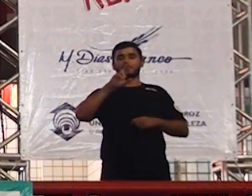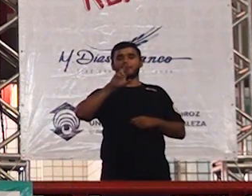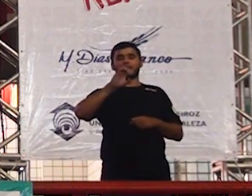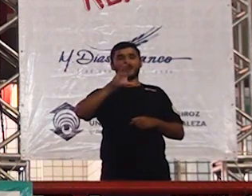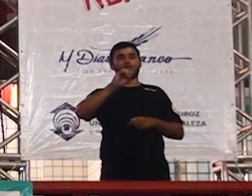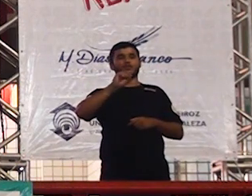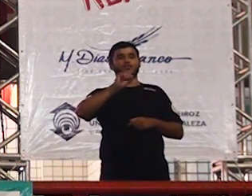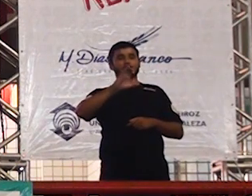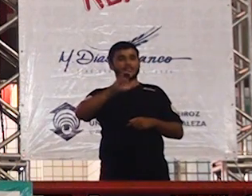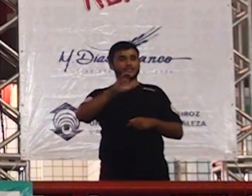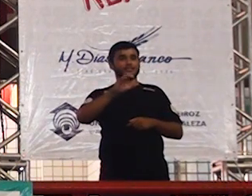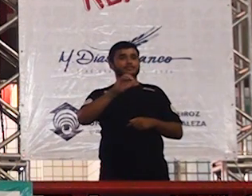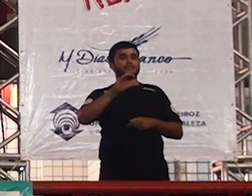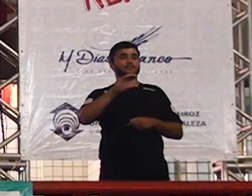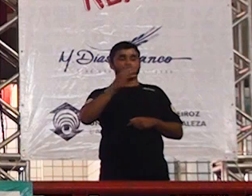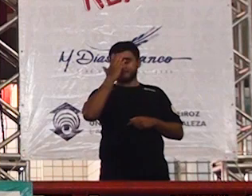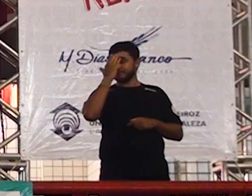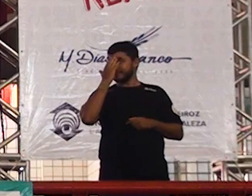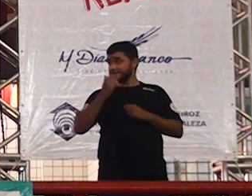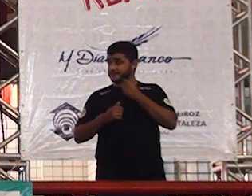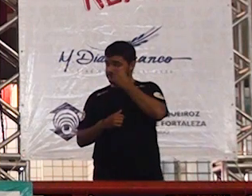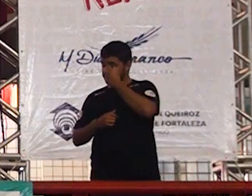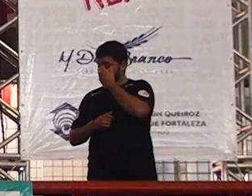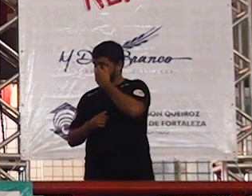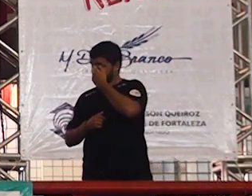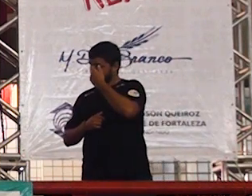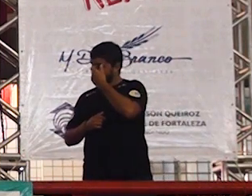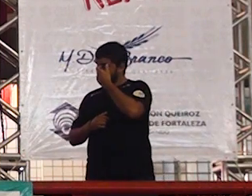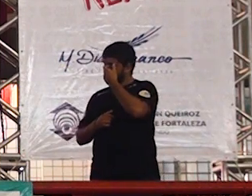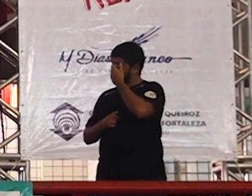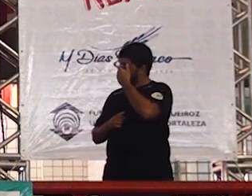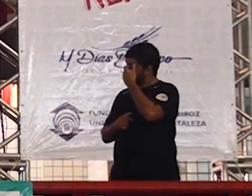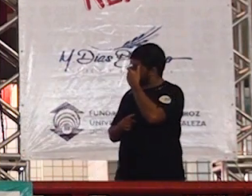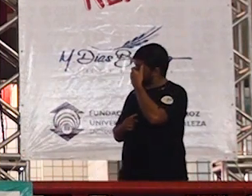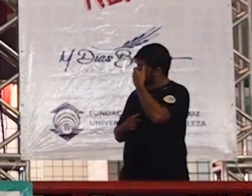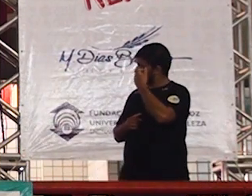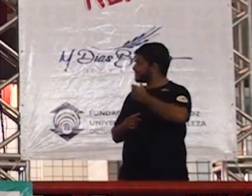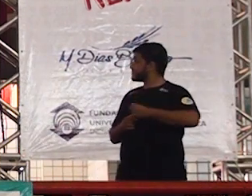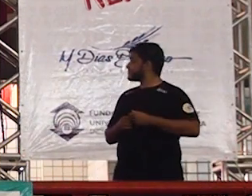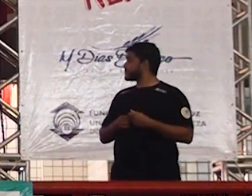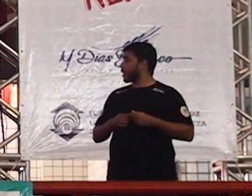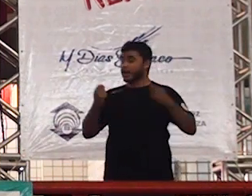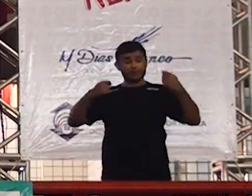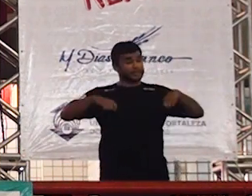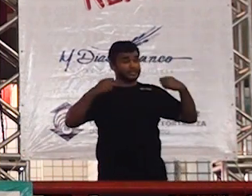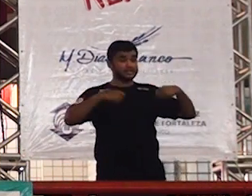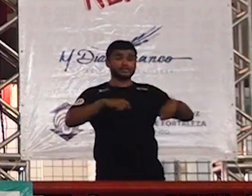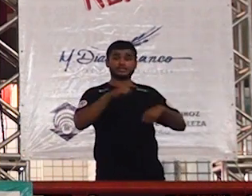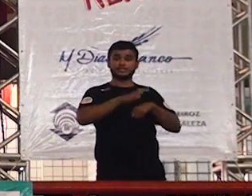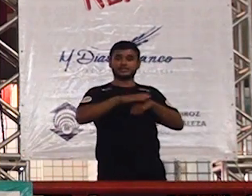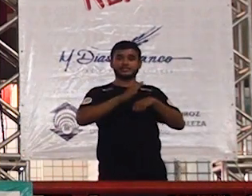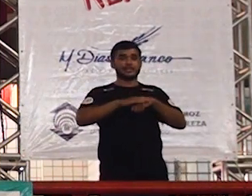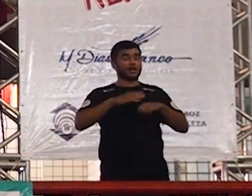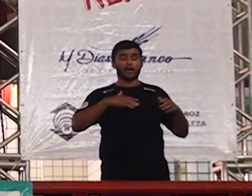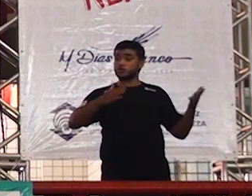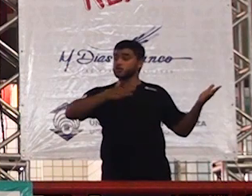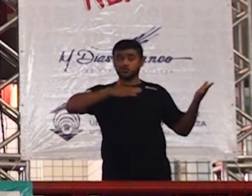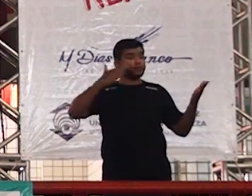Sei não, viu? Outro filósofo escreveu aí: precisamos agir de maneira